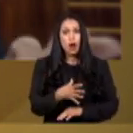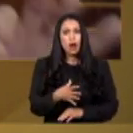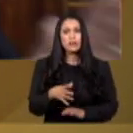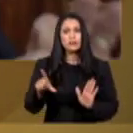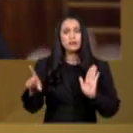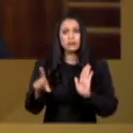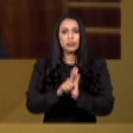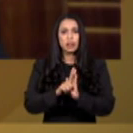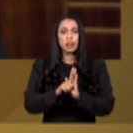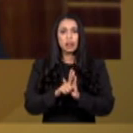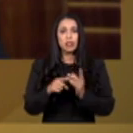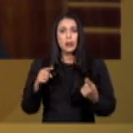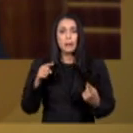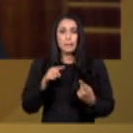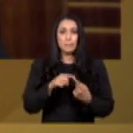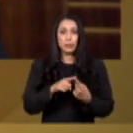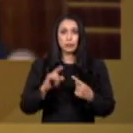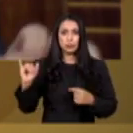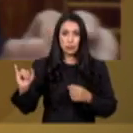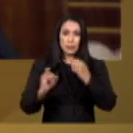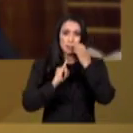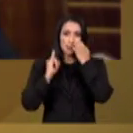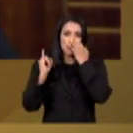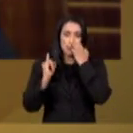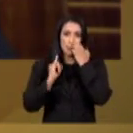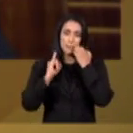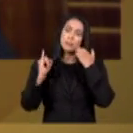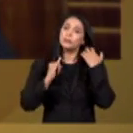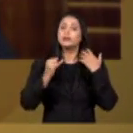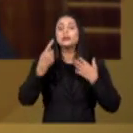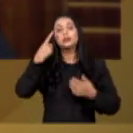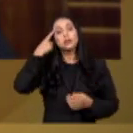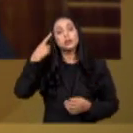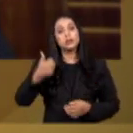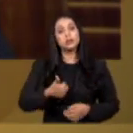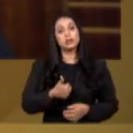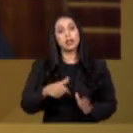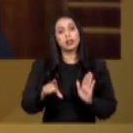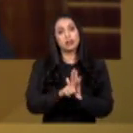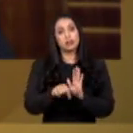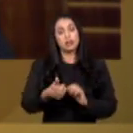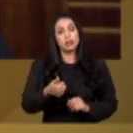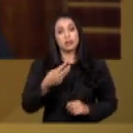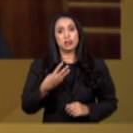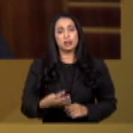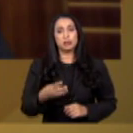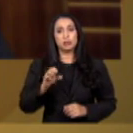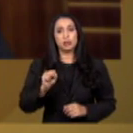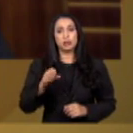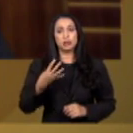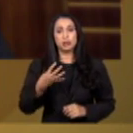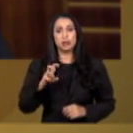e essa ponto central 13 a lei